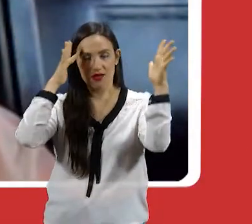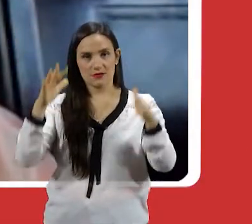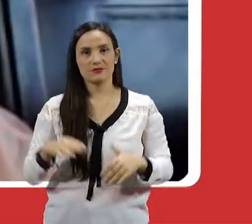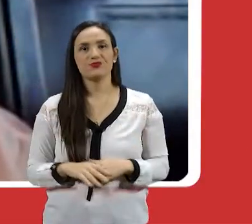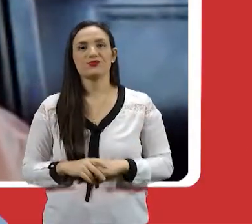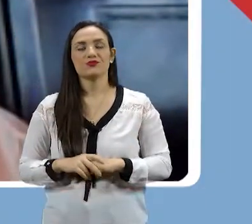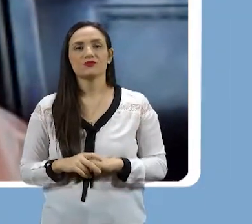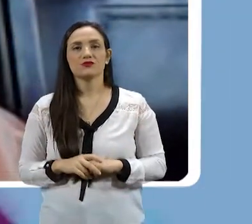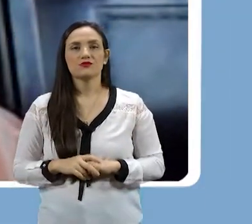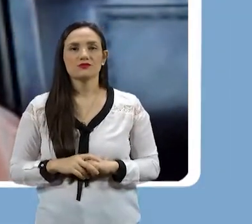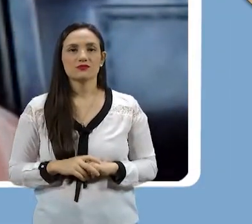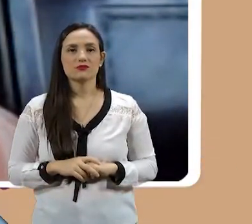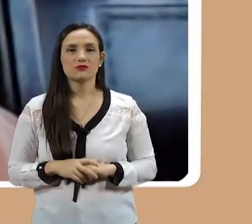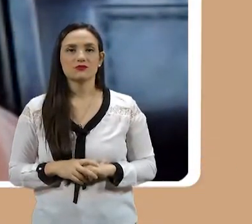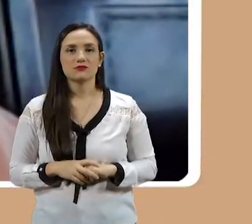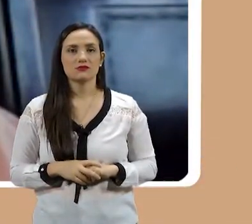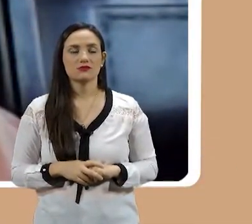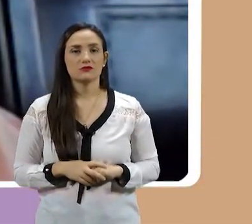E